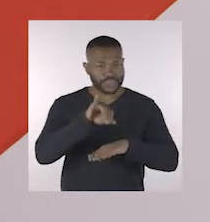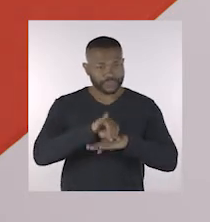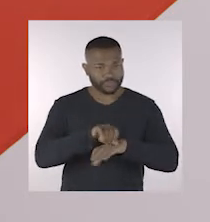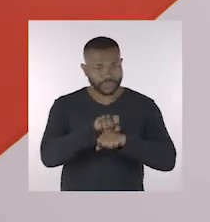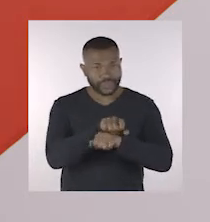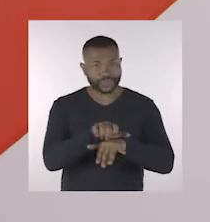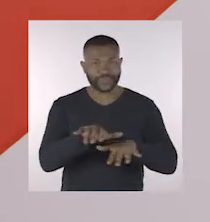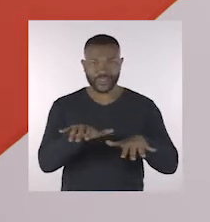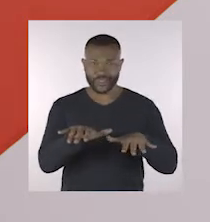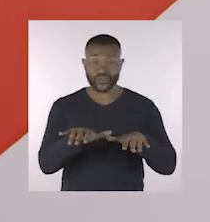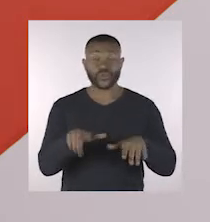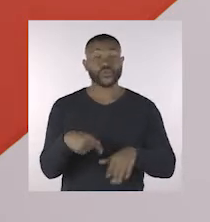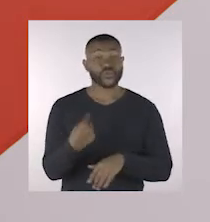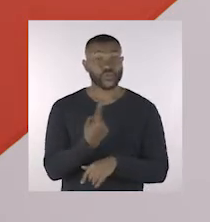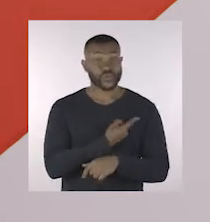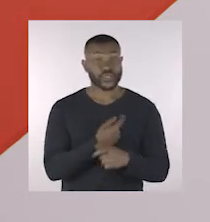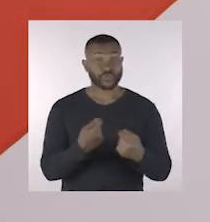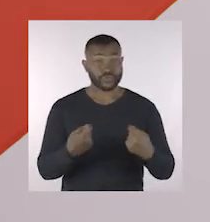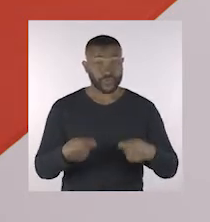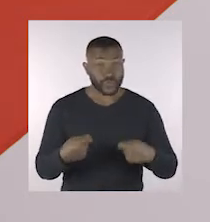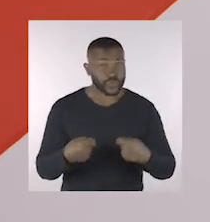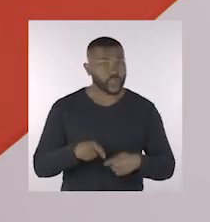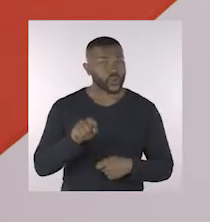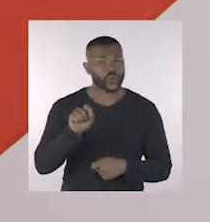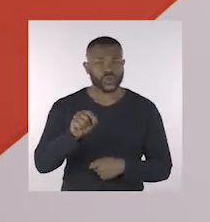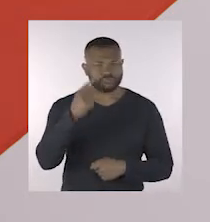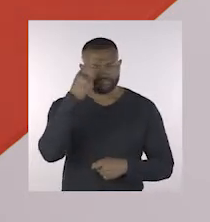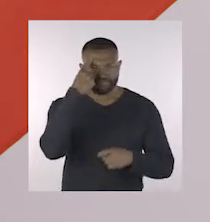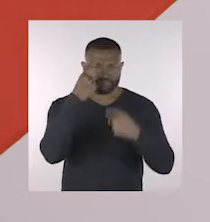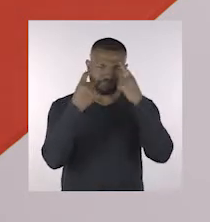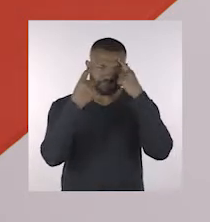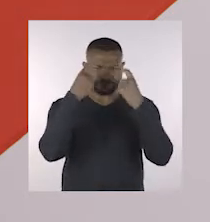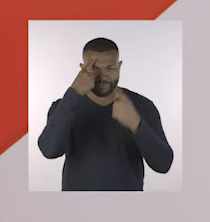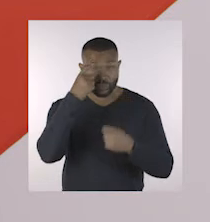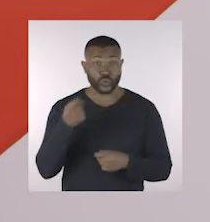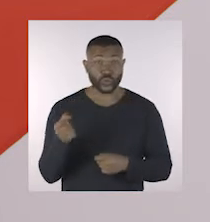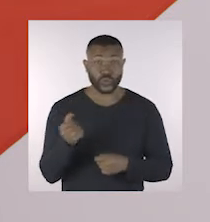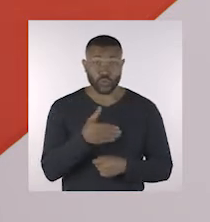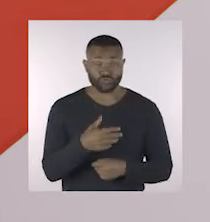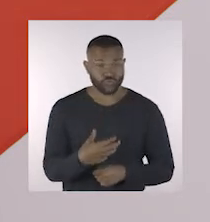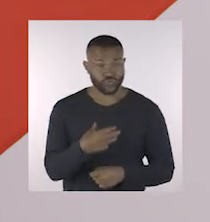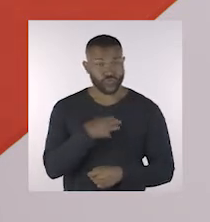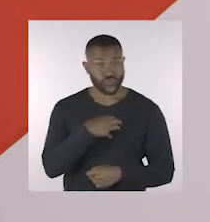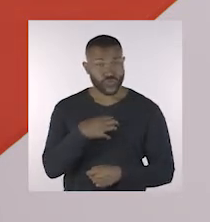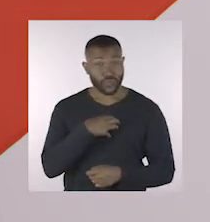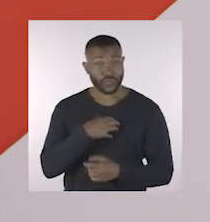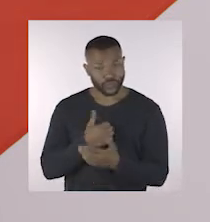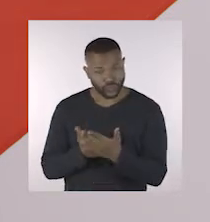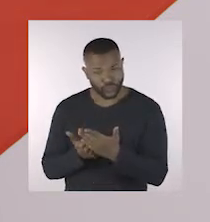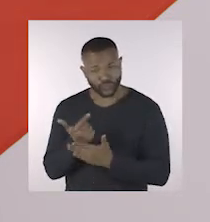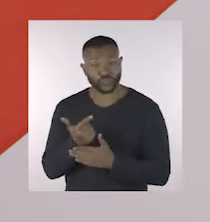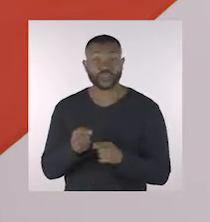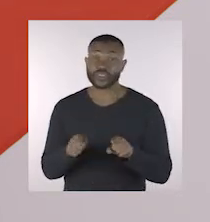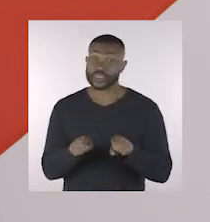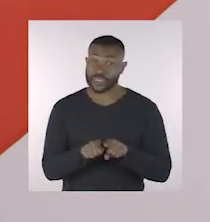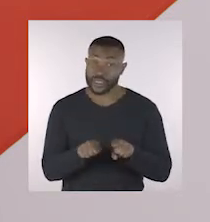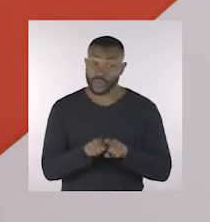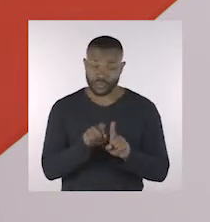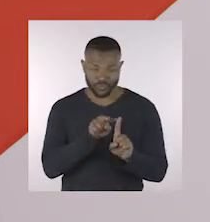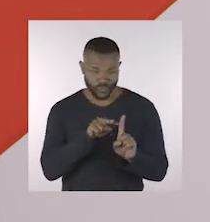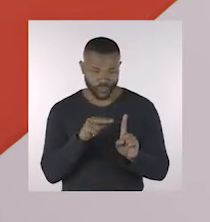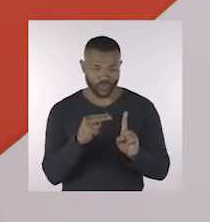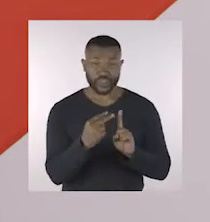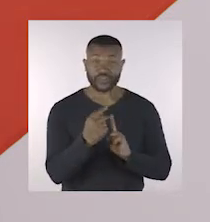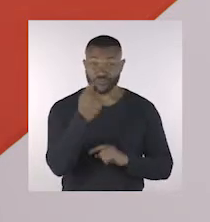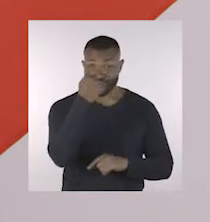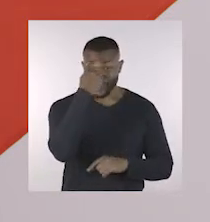novas centralidades que ele chama Nós temos que nos Reinventar do ponto de vista do comportamento do consumo